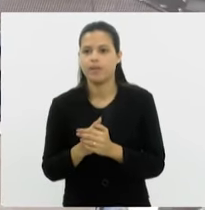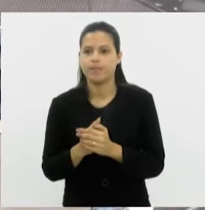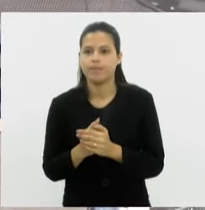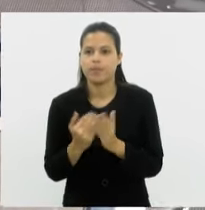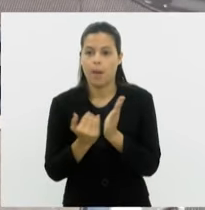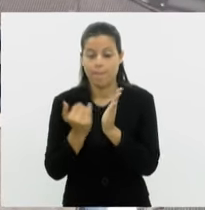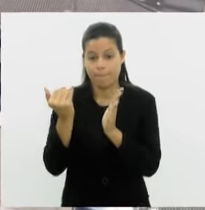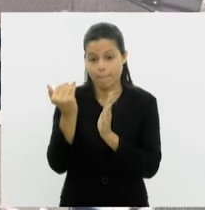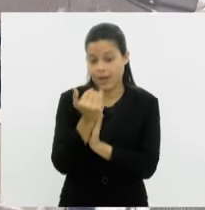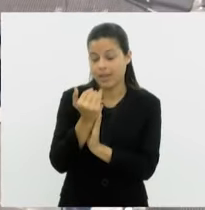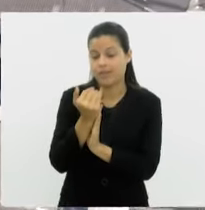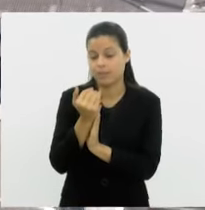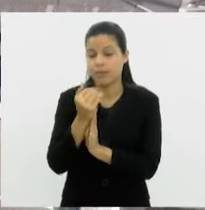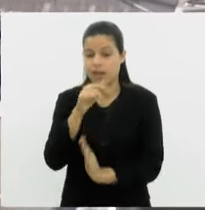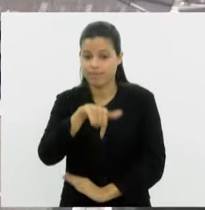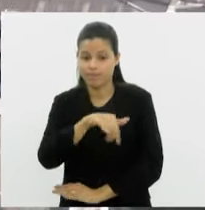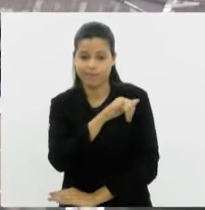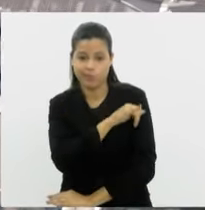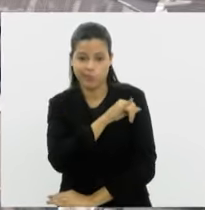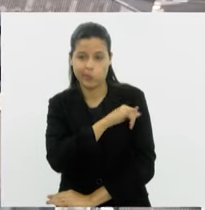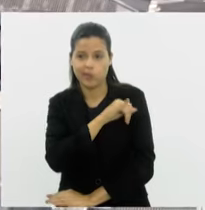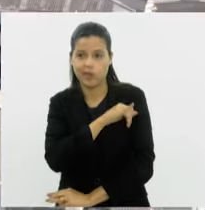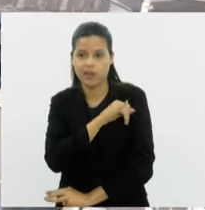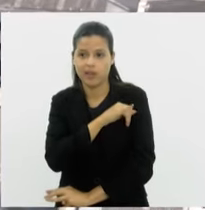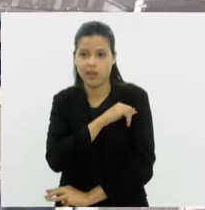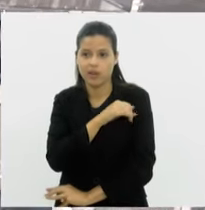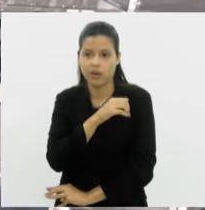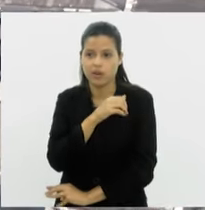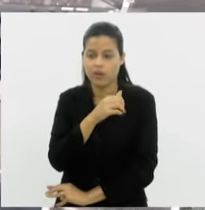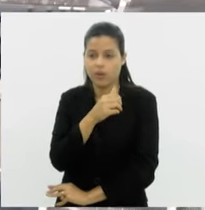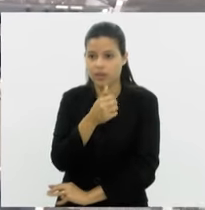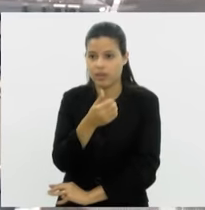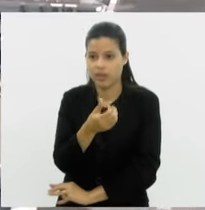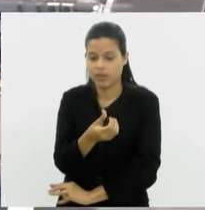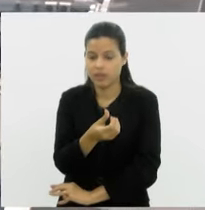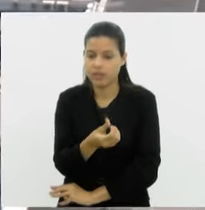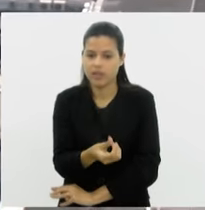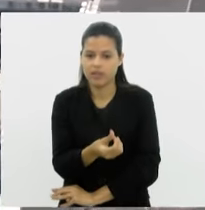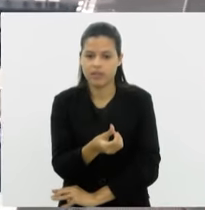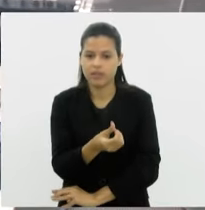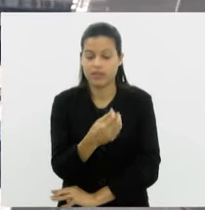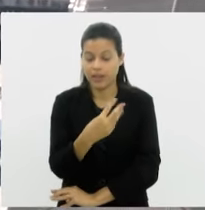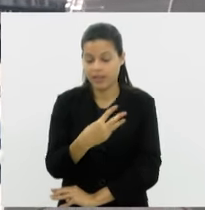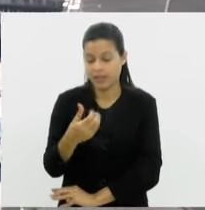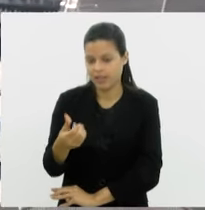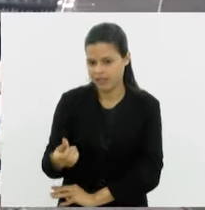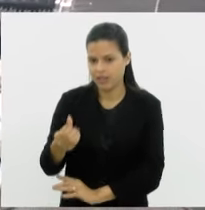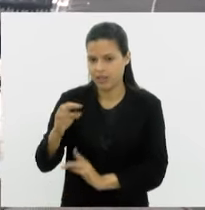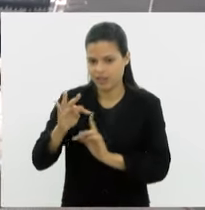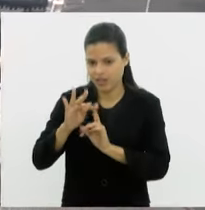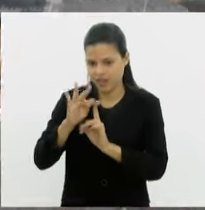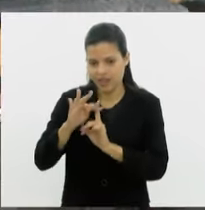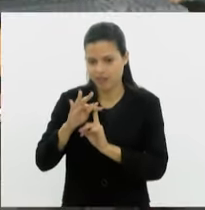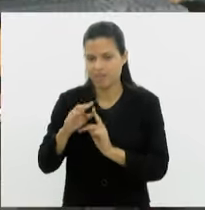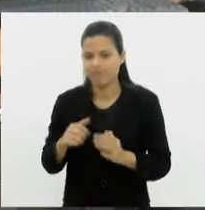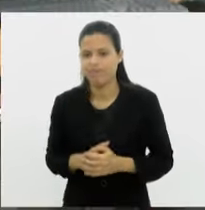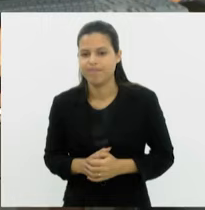Rio é de 35 graus sem previsão de chuva. Eu agradeço as imagens do Luiz Augusto, nosso querido